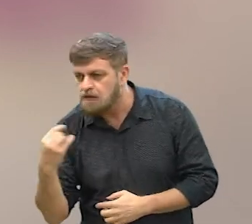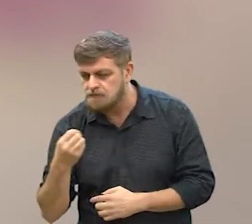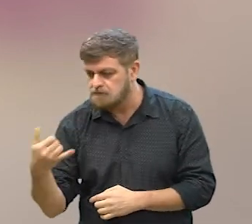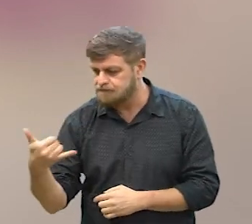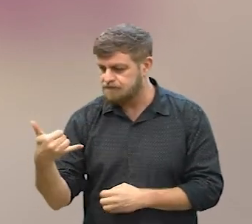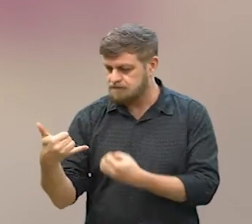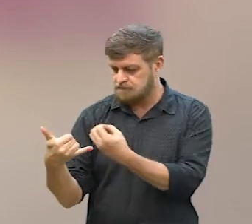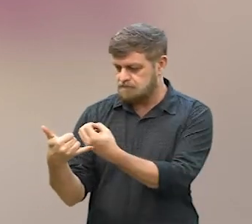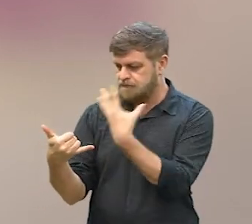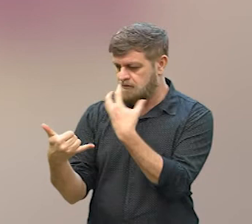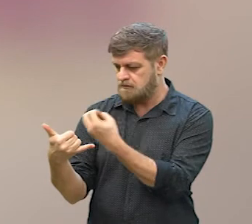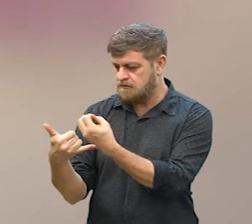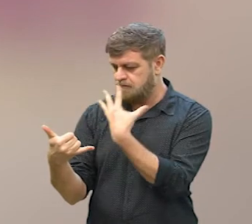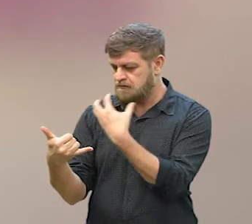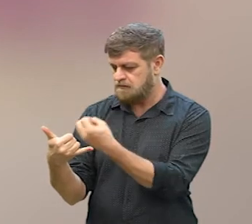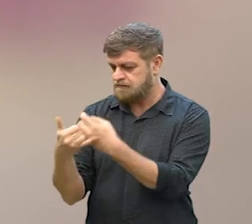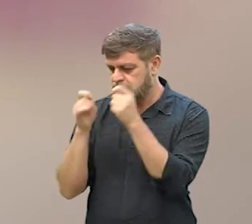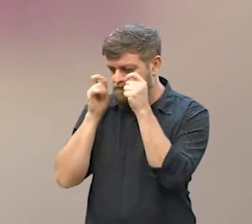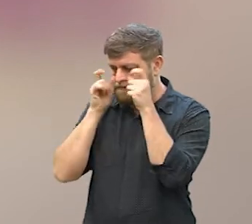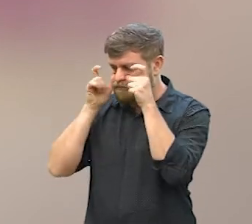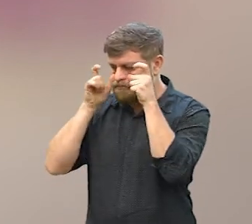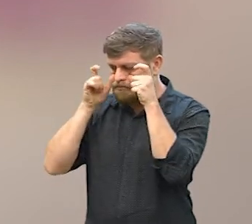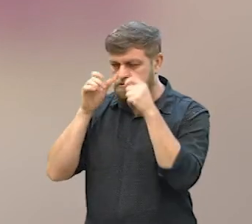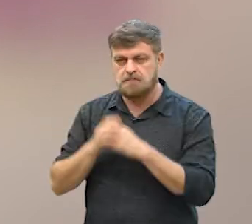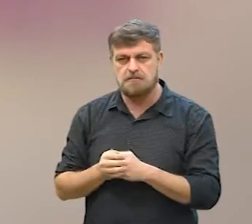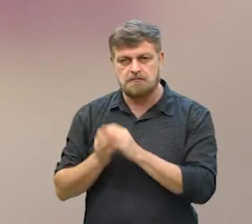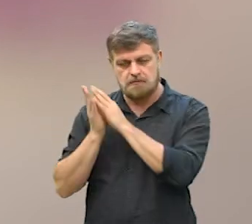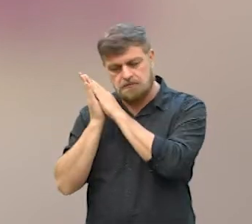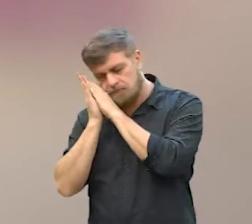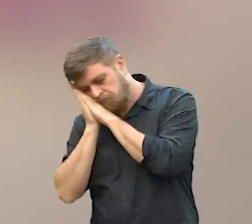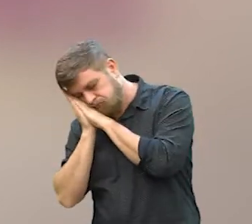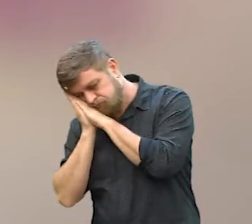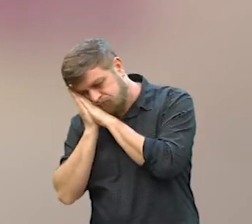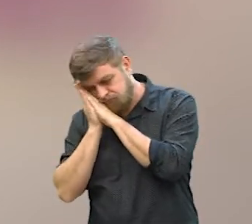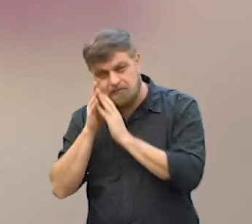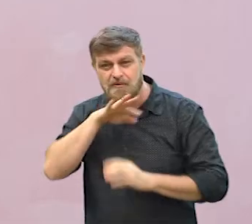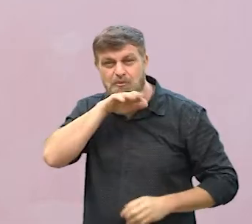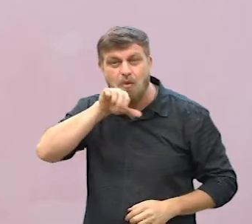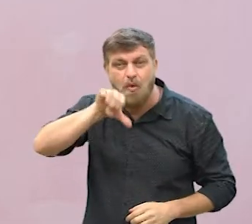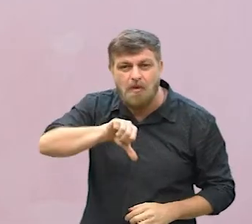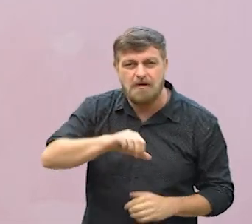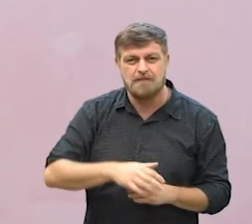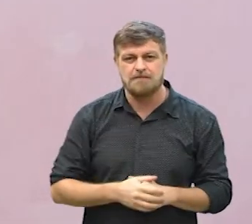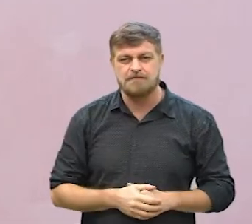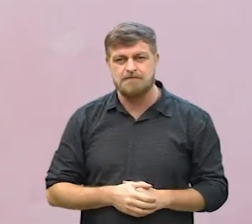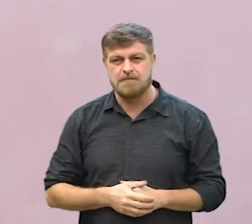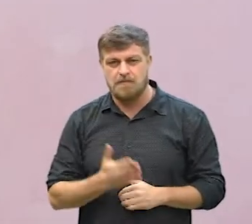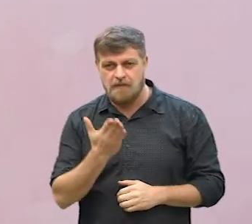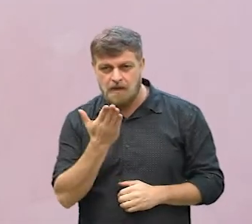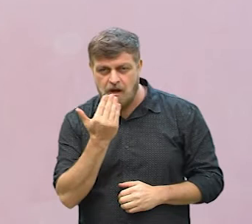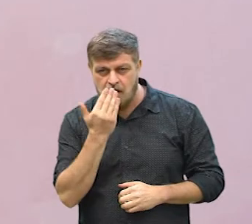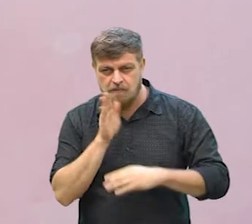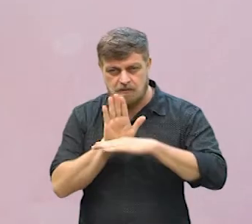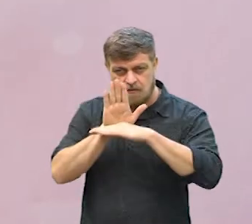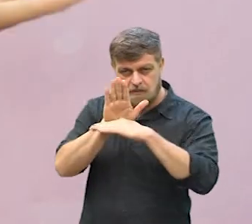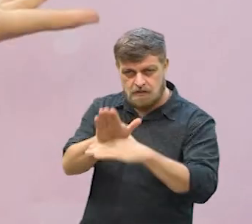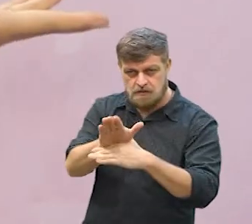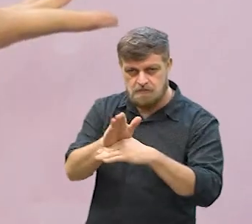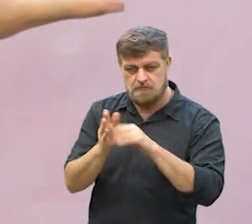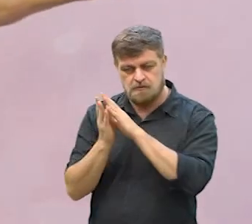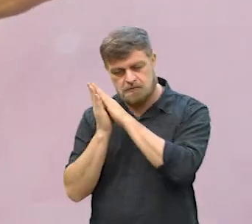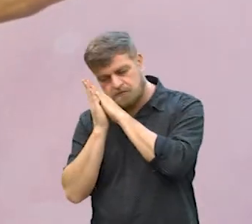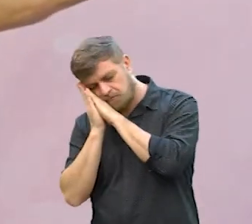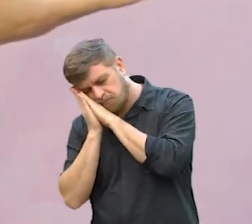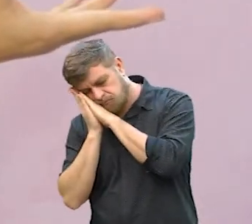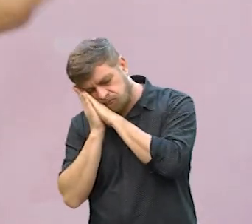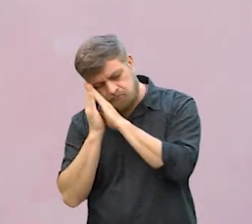despertar com a luz do celular e com isso faz com que você tenha um sono não tão equilibrado. A gente falou aí dos alimentos que ajudam a ter uma boa